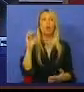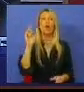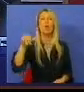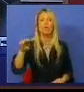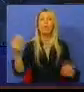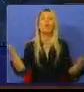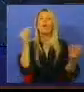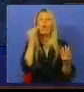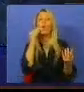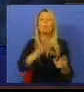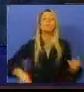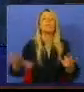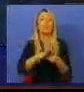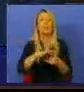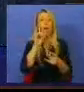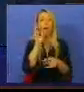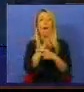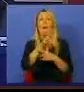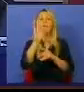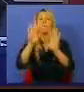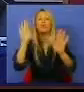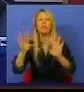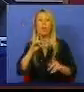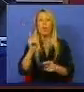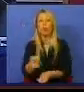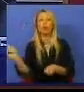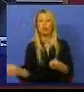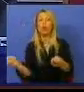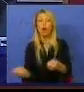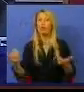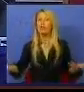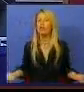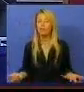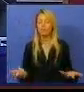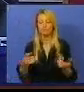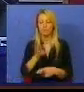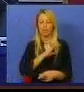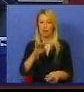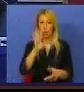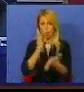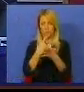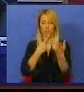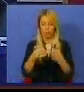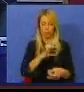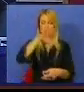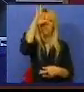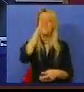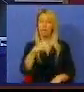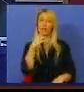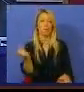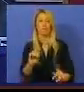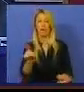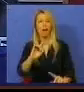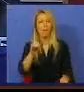do Museu dos Coches? Última questão, Sr. Ministro. O Sr. Ministro desmentiu aqui a entrevista que deu ao